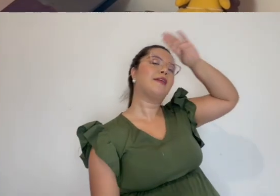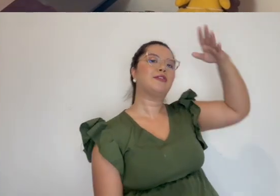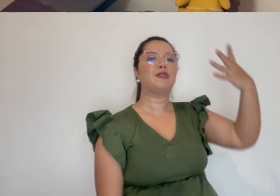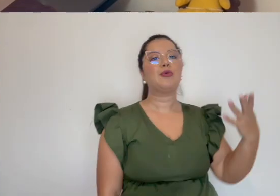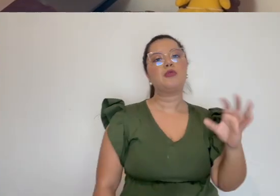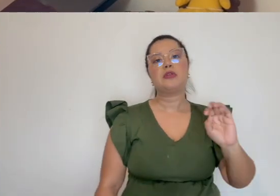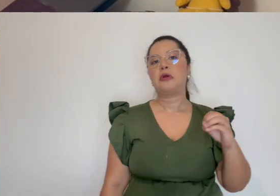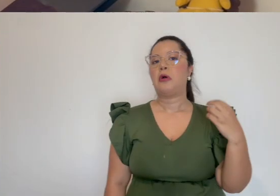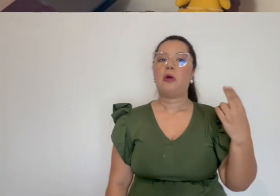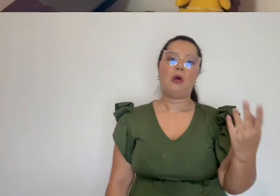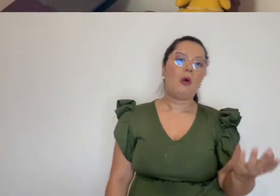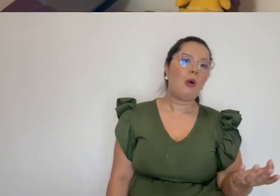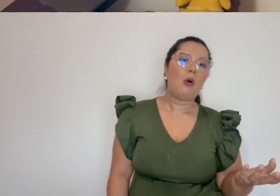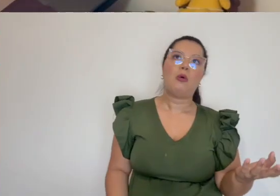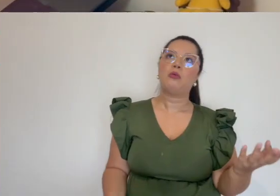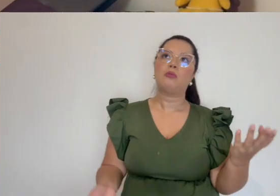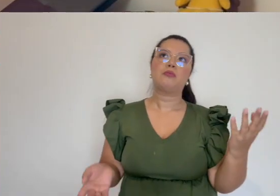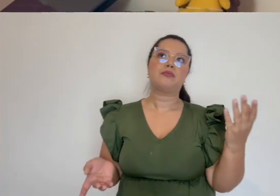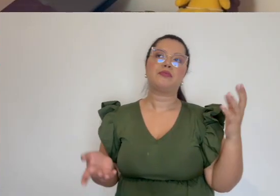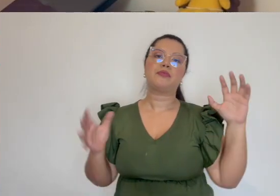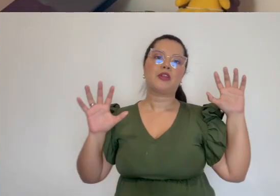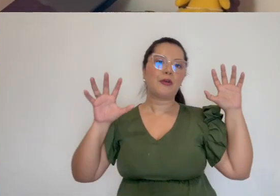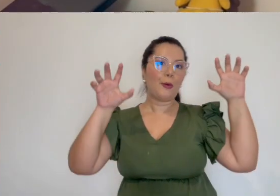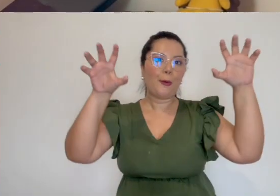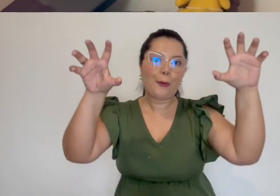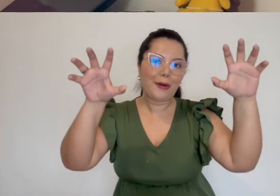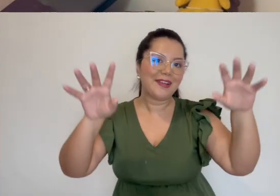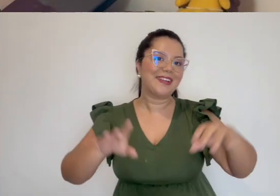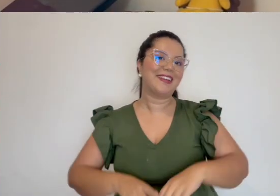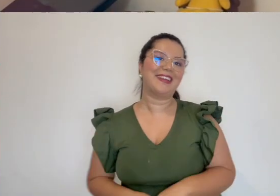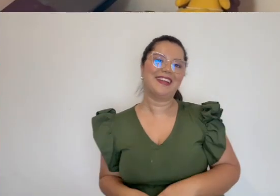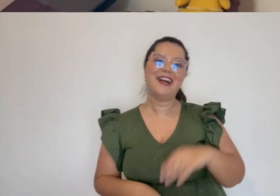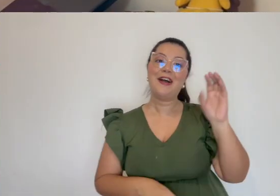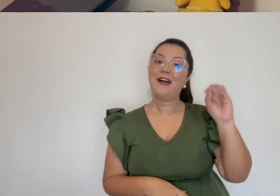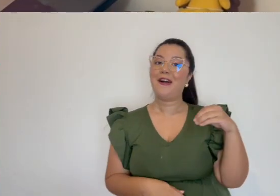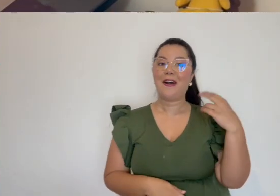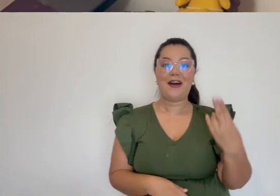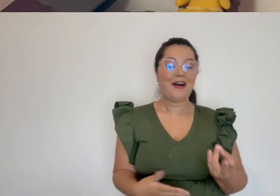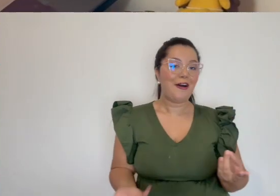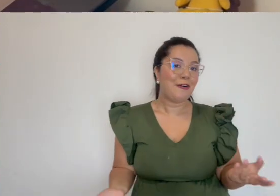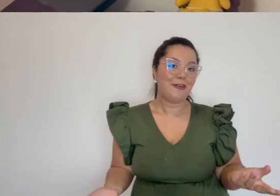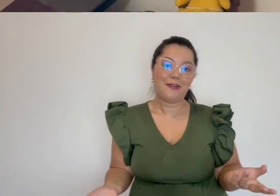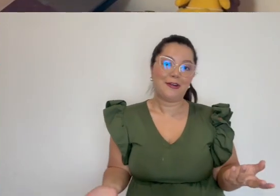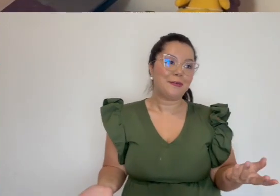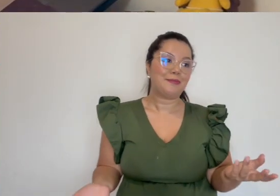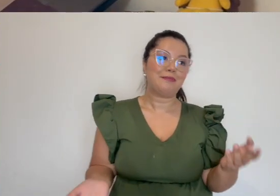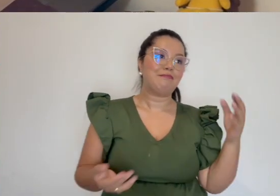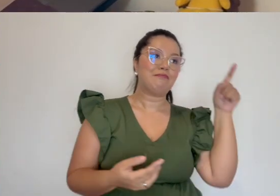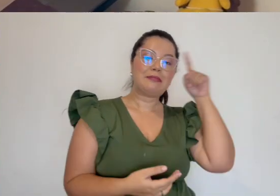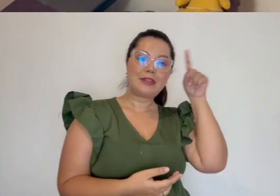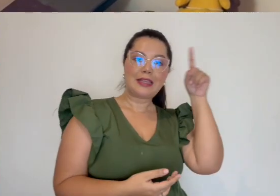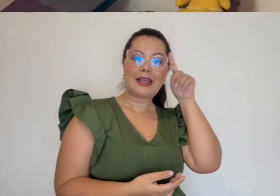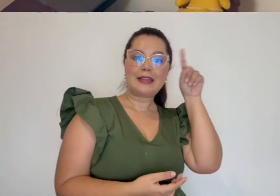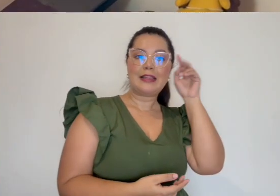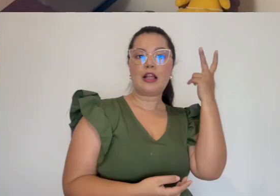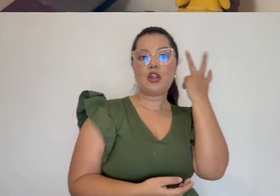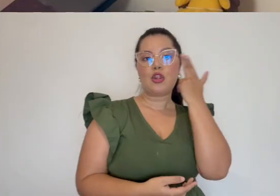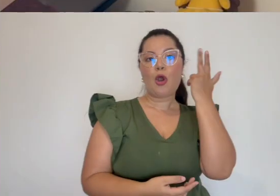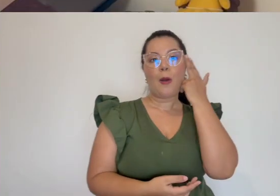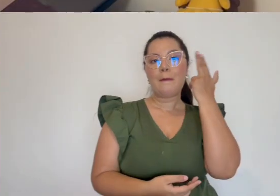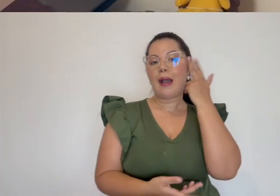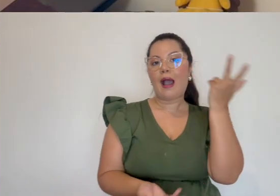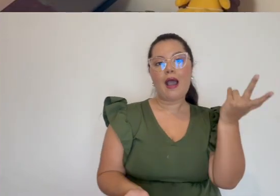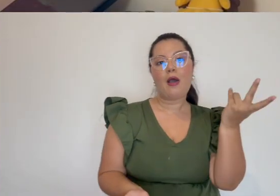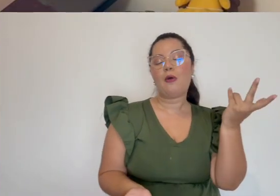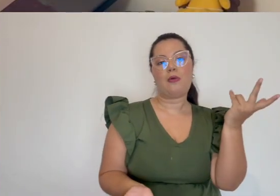dramáticos, como A Cinco Passos de Você, outros mais fantasiosos, como Crepúsculo, outros mais do dia